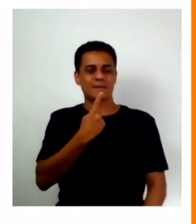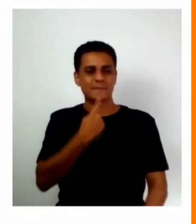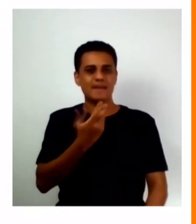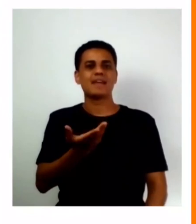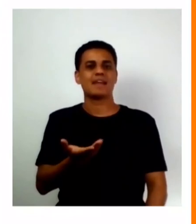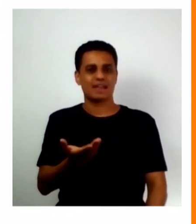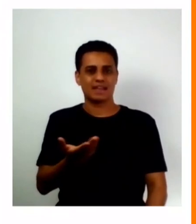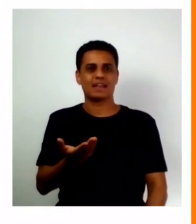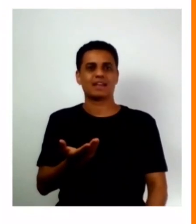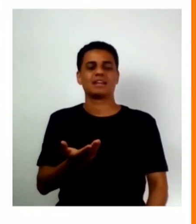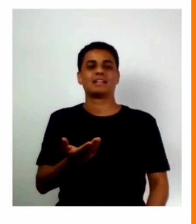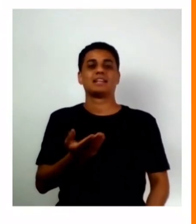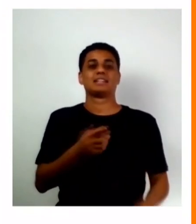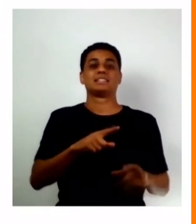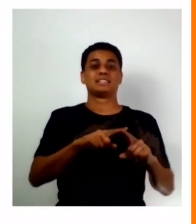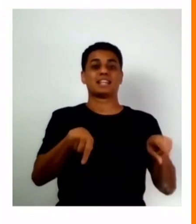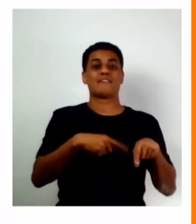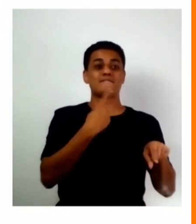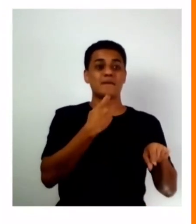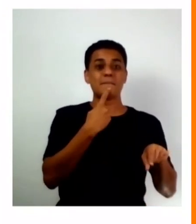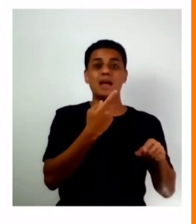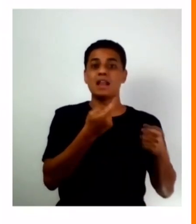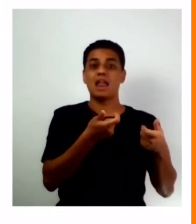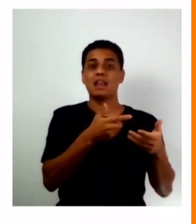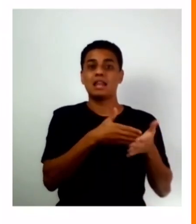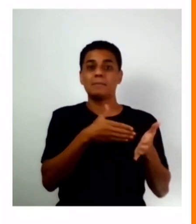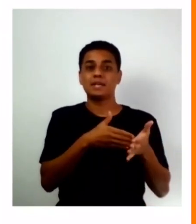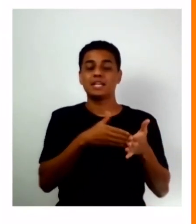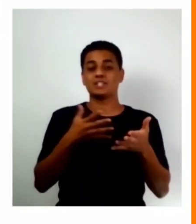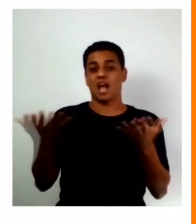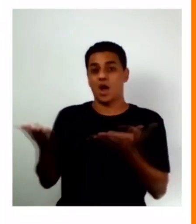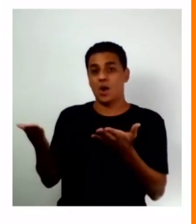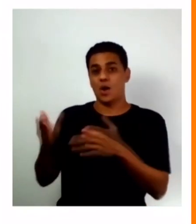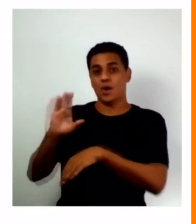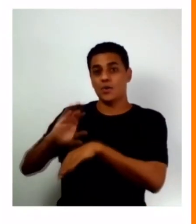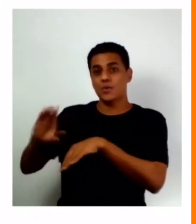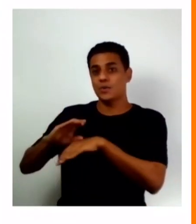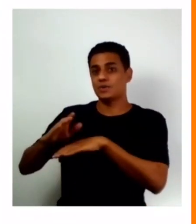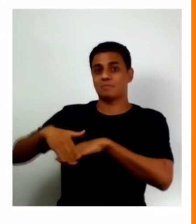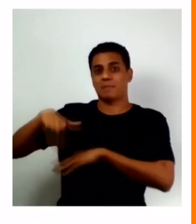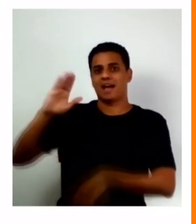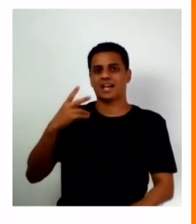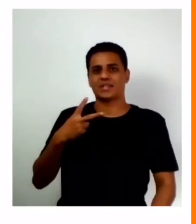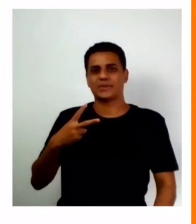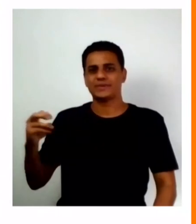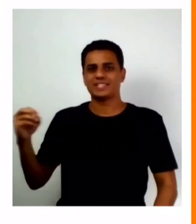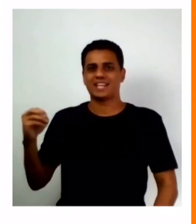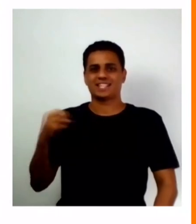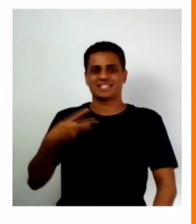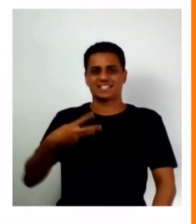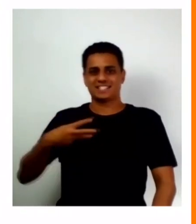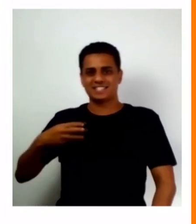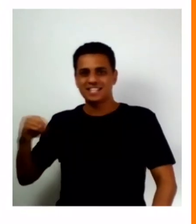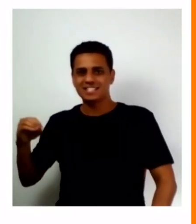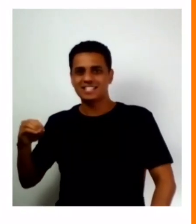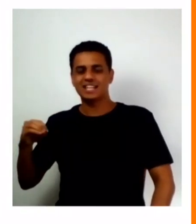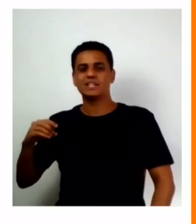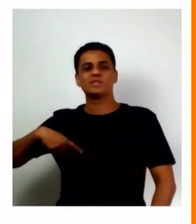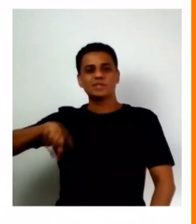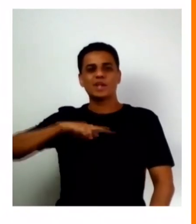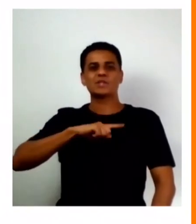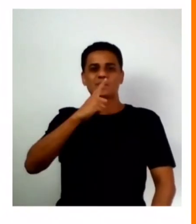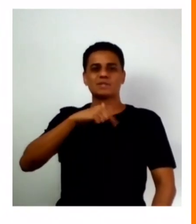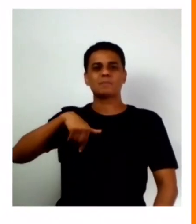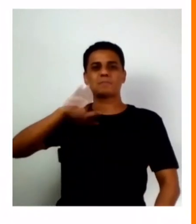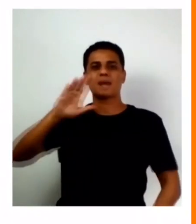muitos mais, não sei quantos, 200, 300, não sei quantas pessoas, portanto, hemos podido compartilhar mais